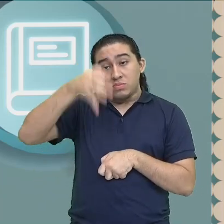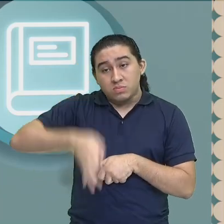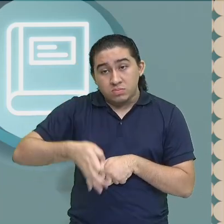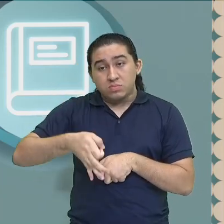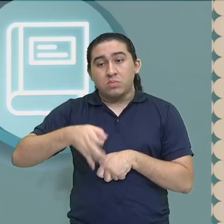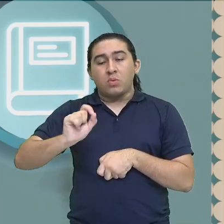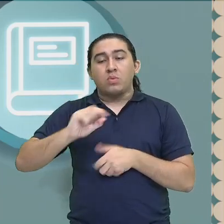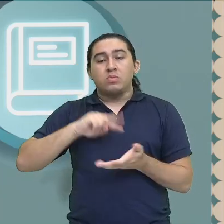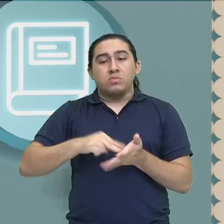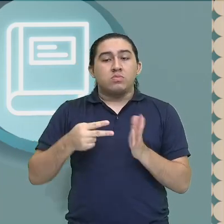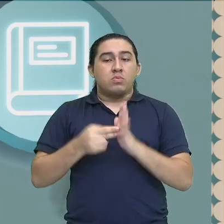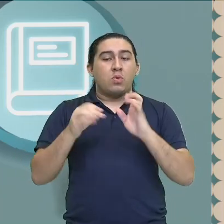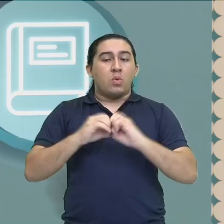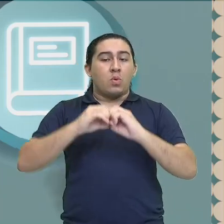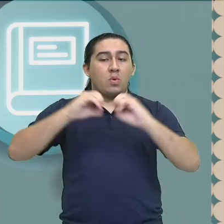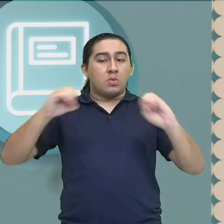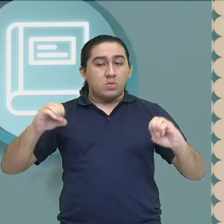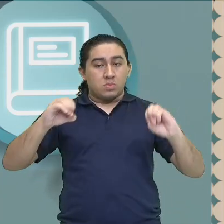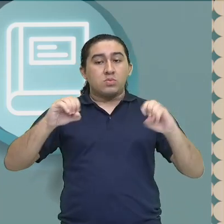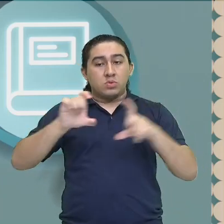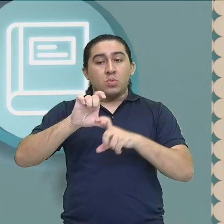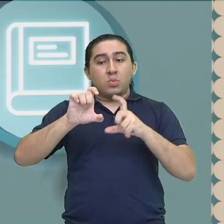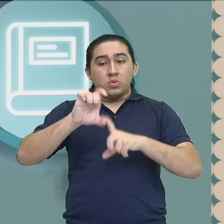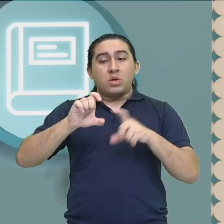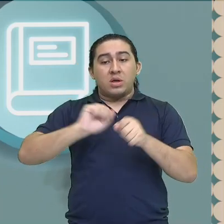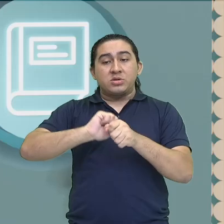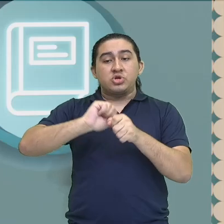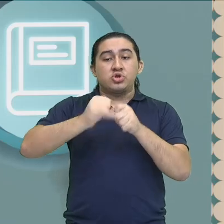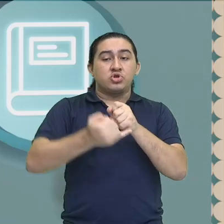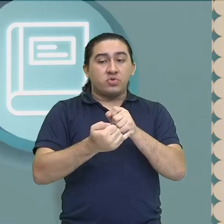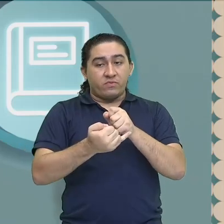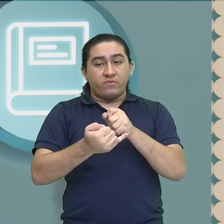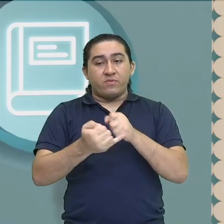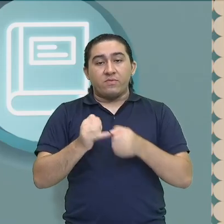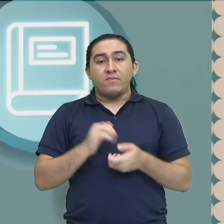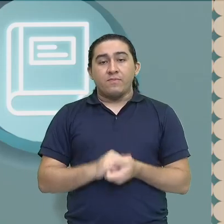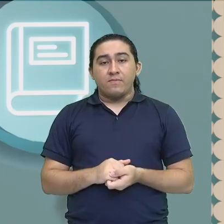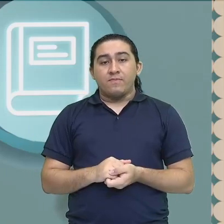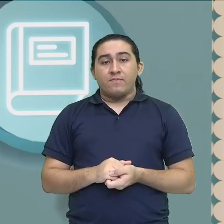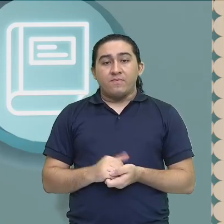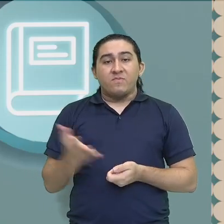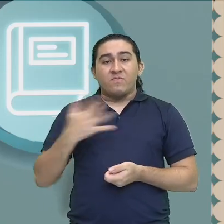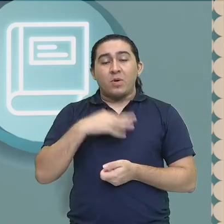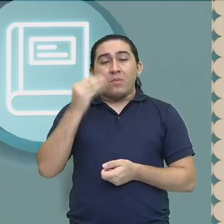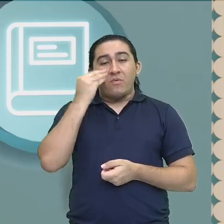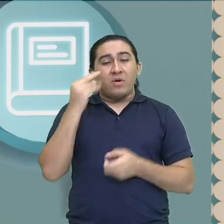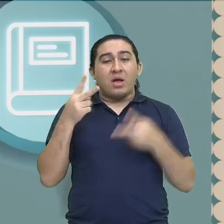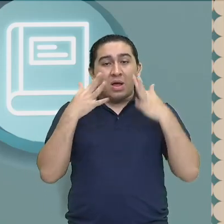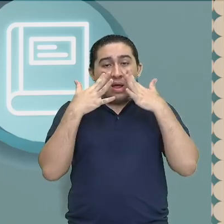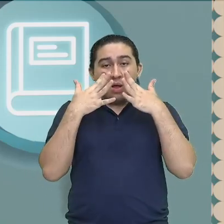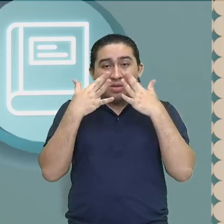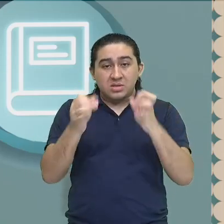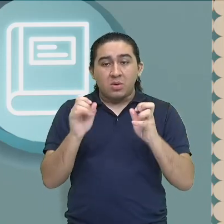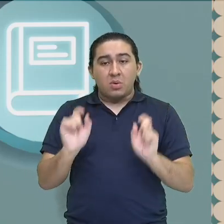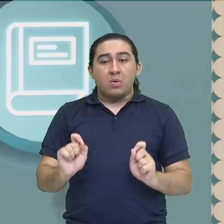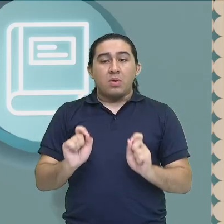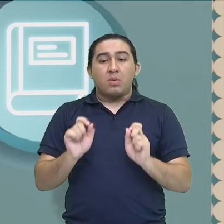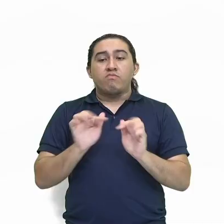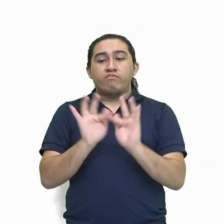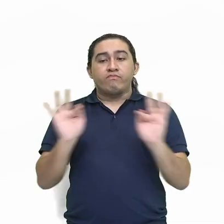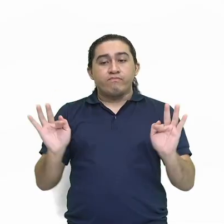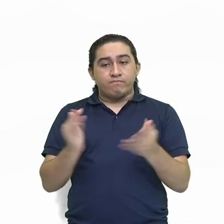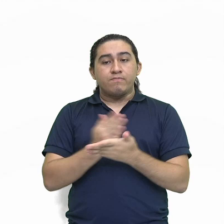compreender o que é uma oração subordinada adjetiva, vamos observar aqui algumas